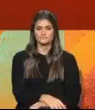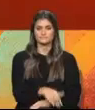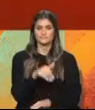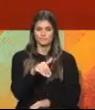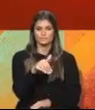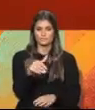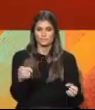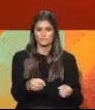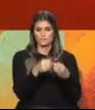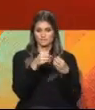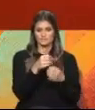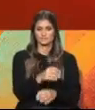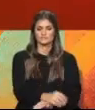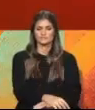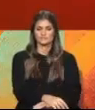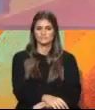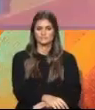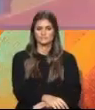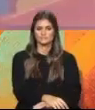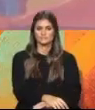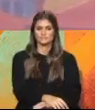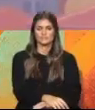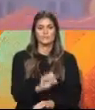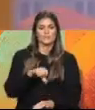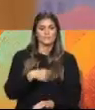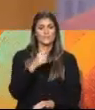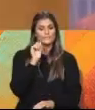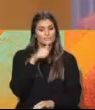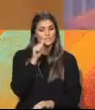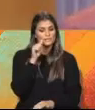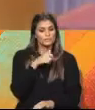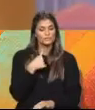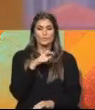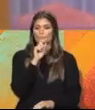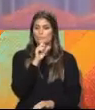Vamos brindar com verde vinho para que